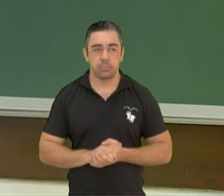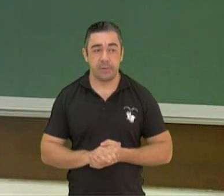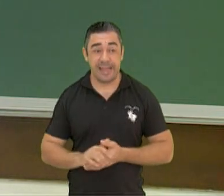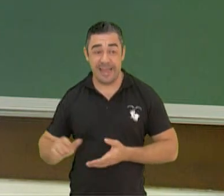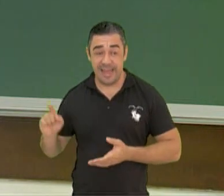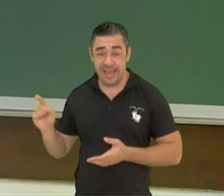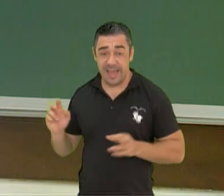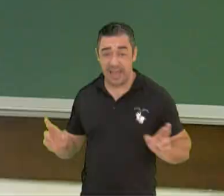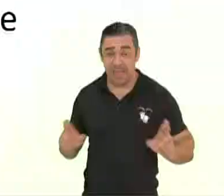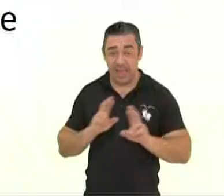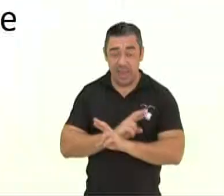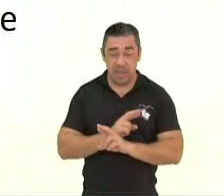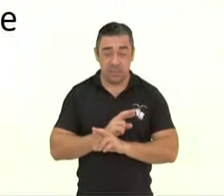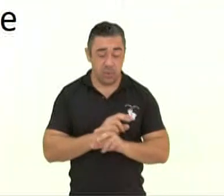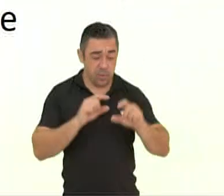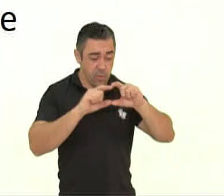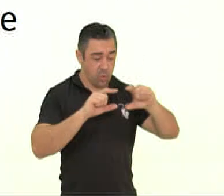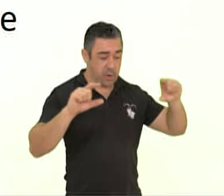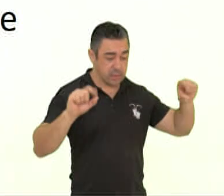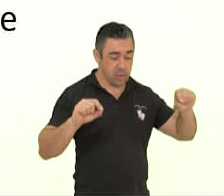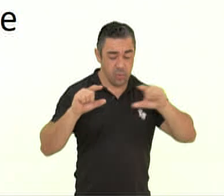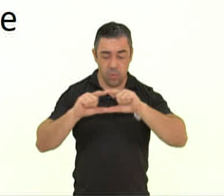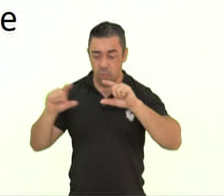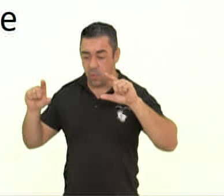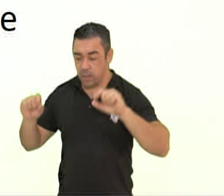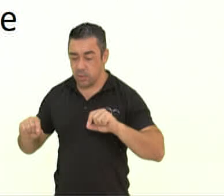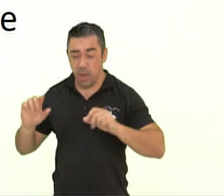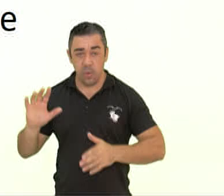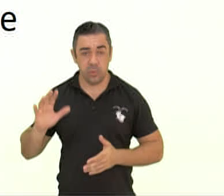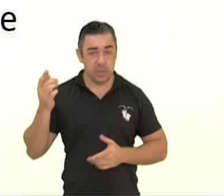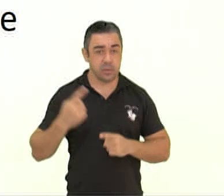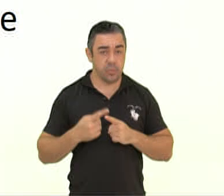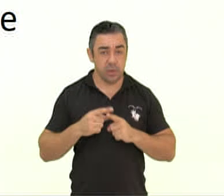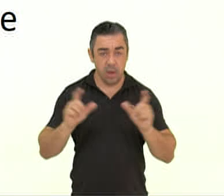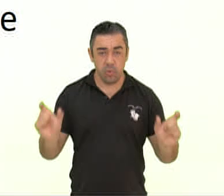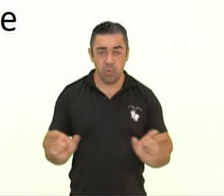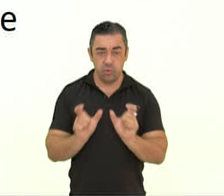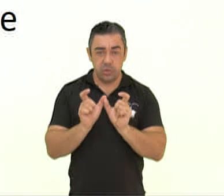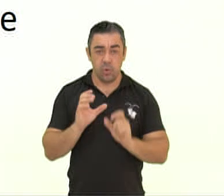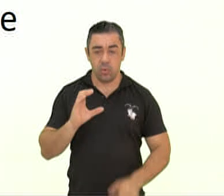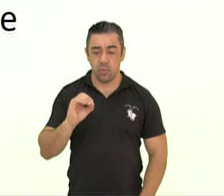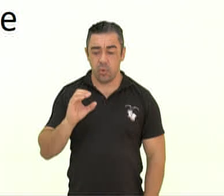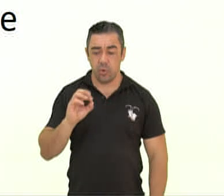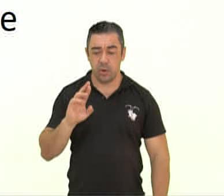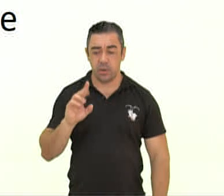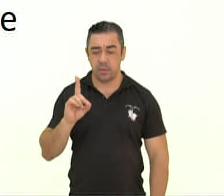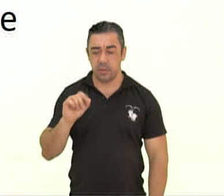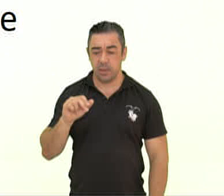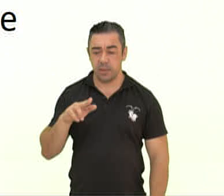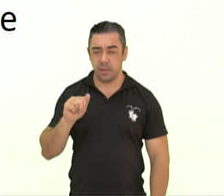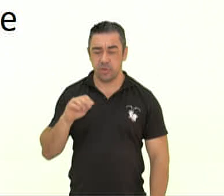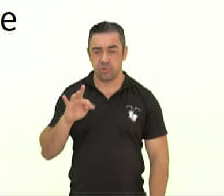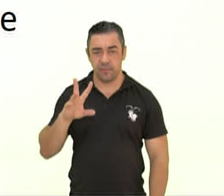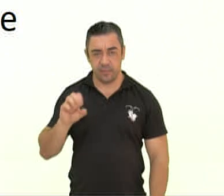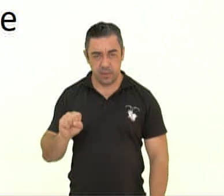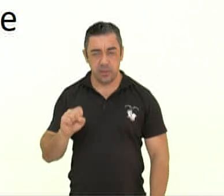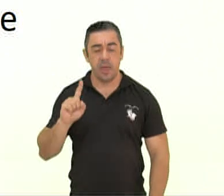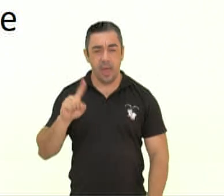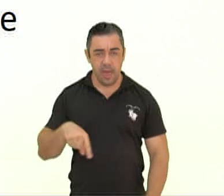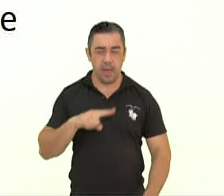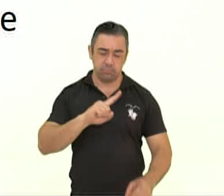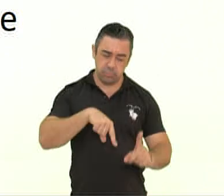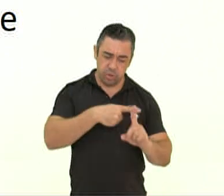Essa relação entre as orações acontecerá por meio das conjunções coordenativas, podendo expressar o sentido de